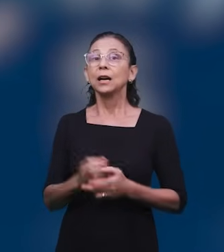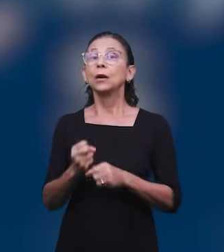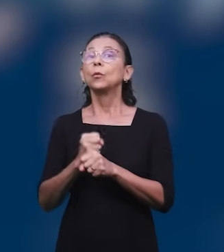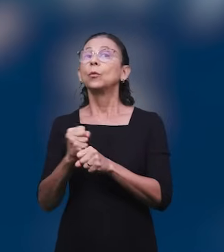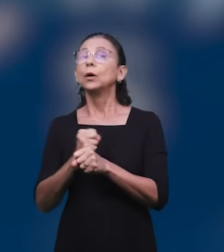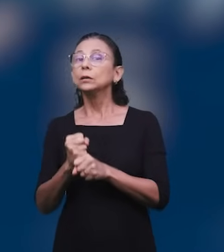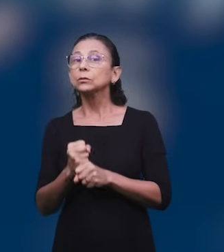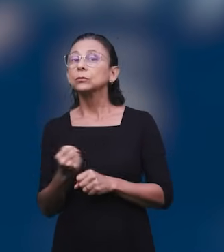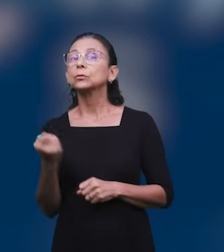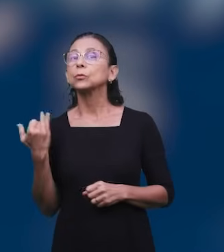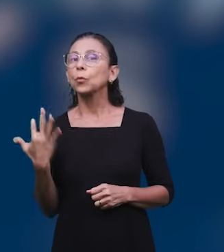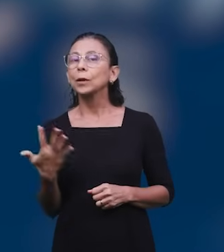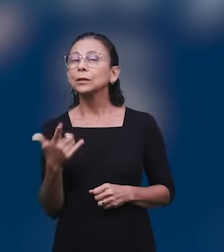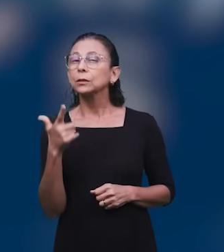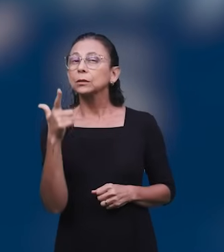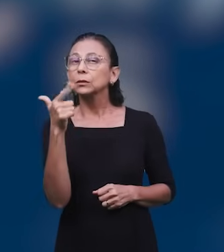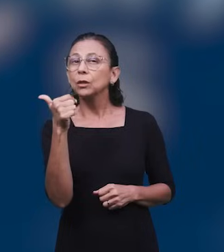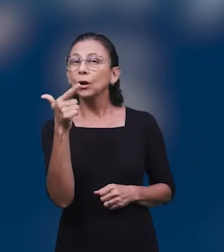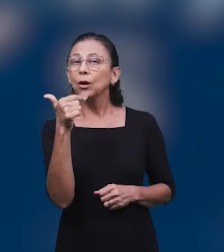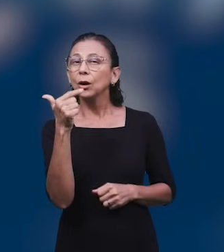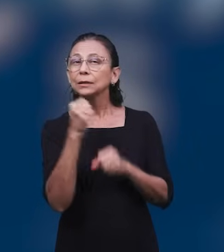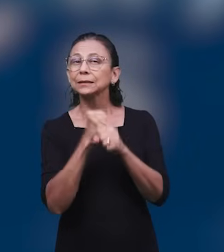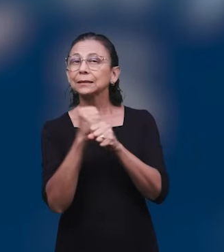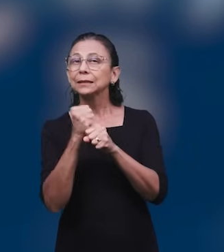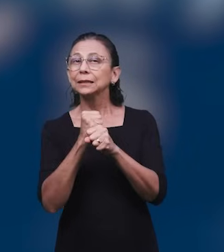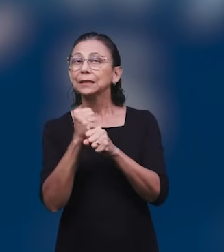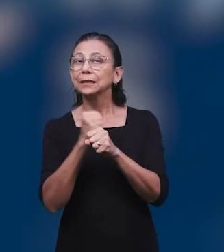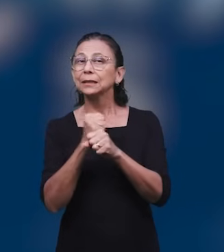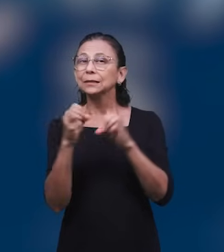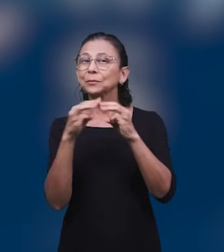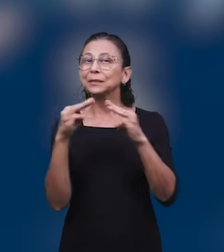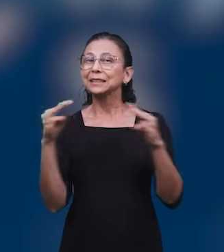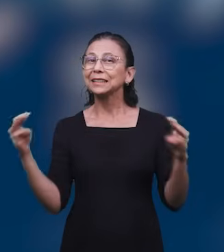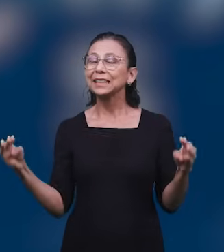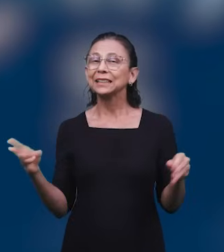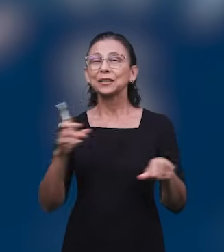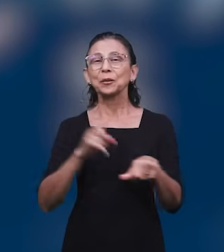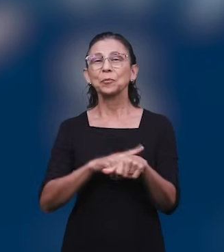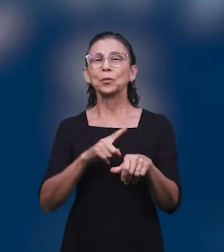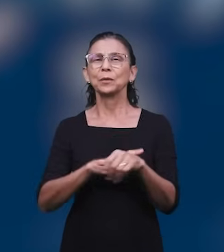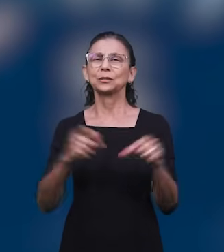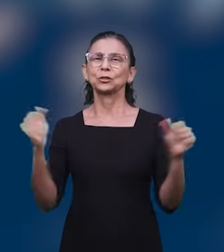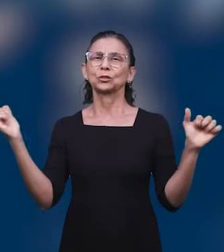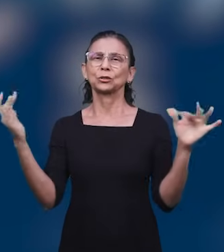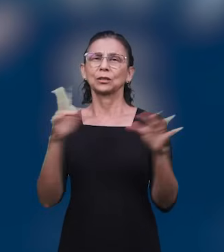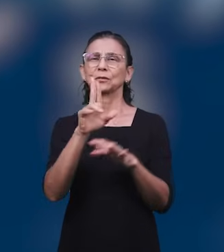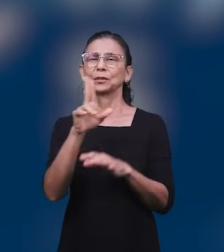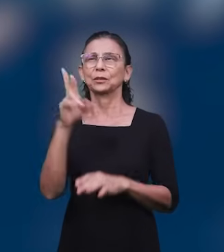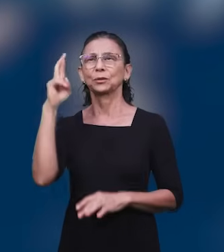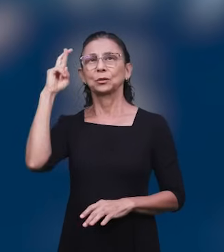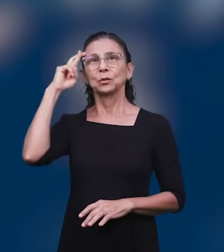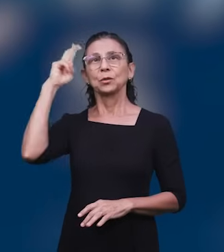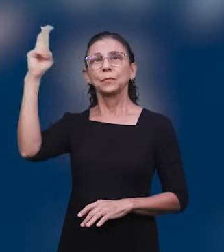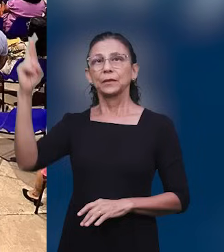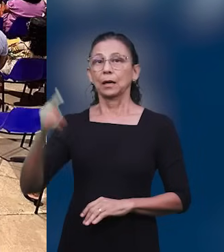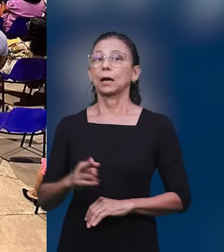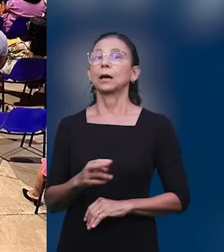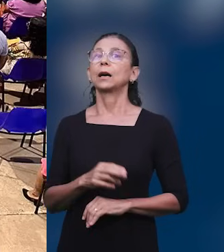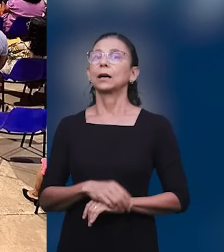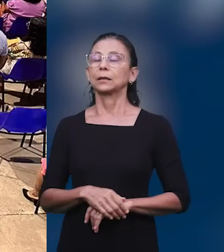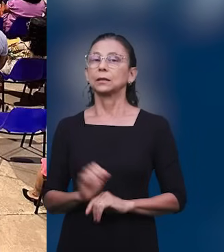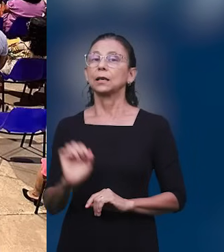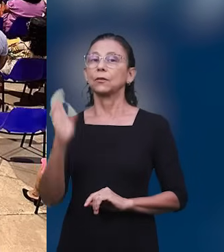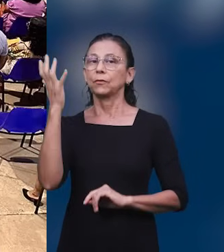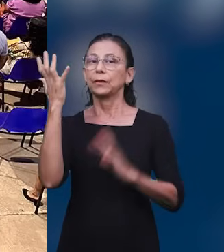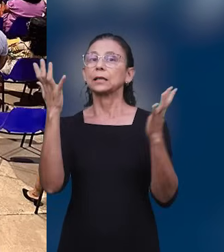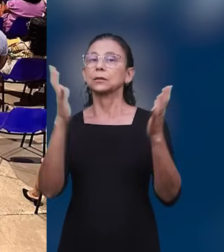completando, sabe quantos anos? 12 anos! E houve ali no momento de glorificação, no momento dessa festa, vários